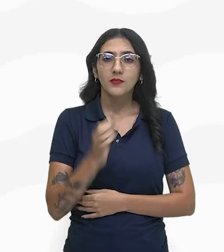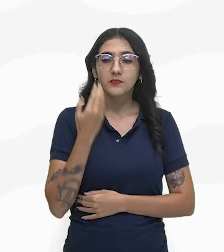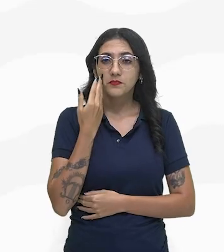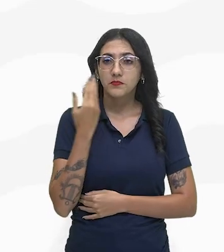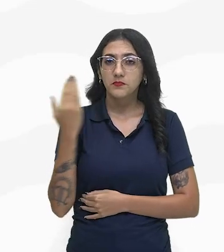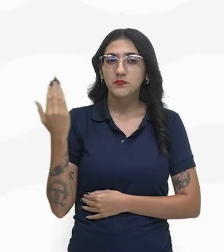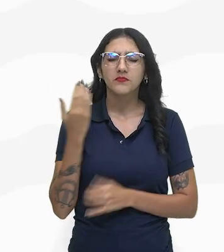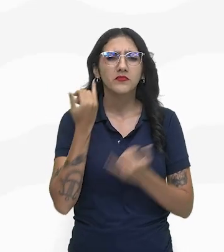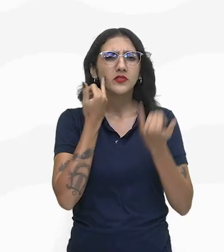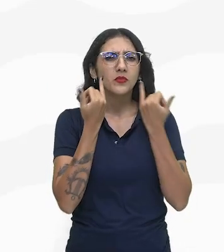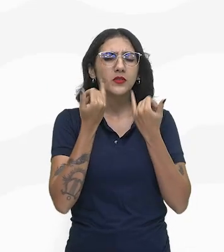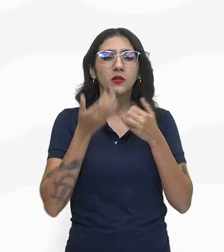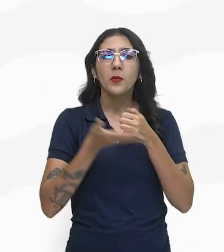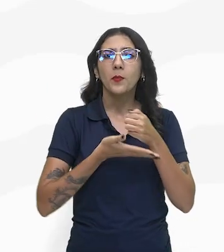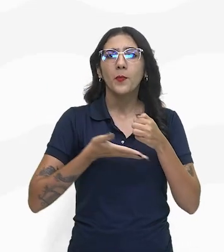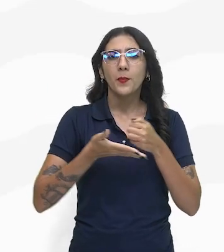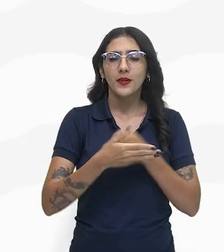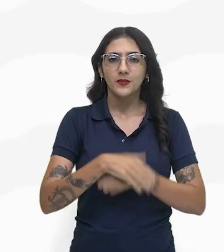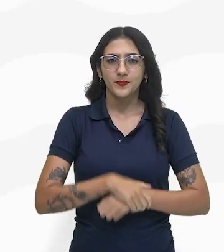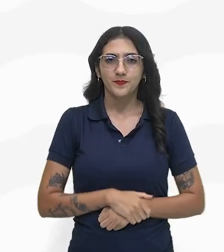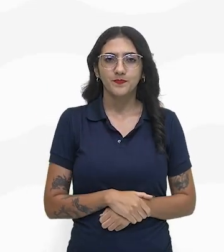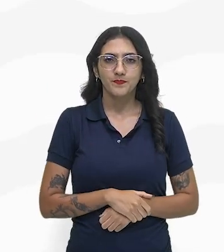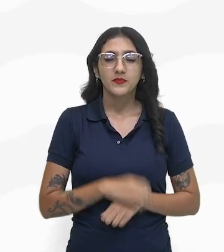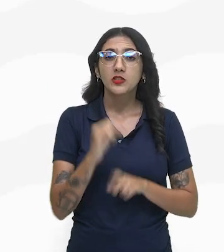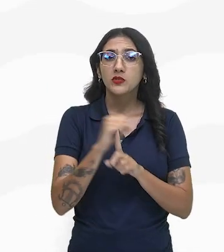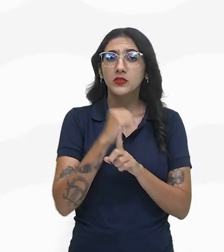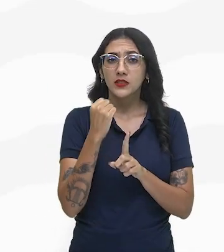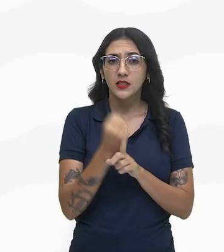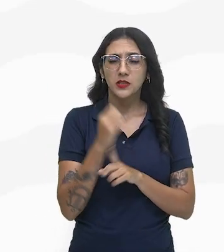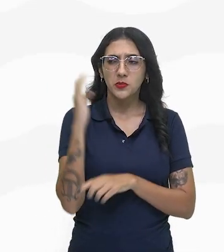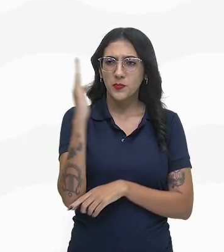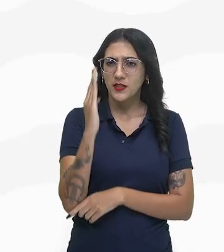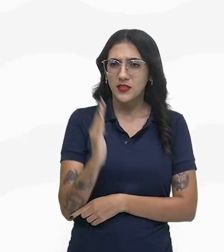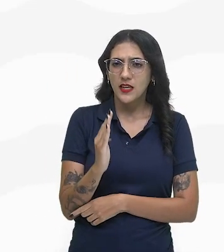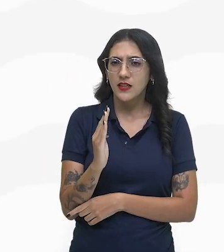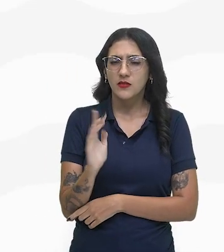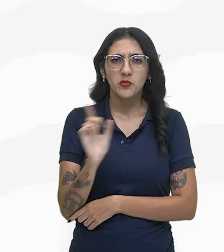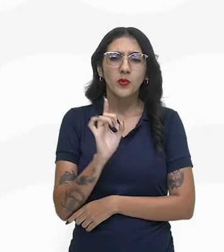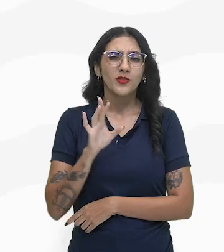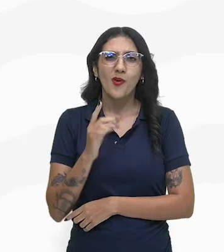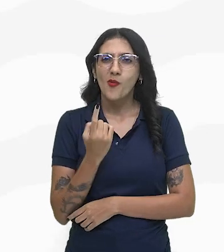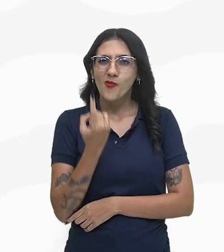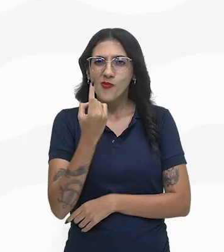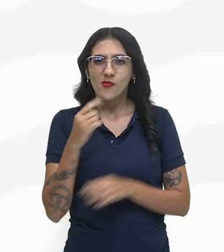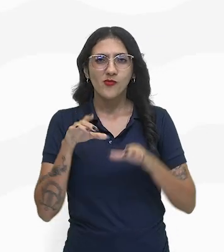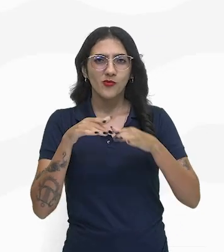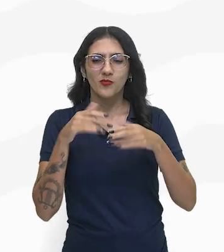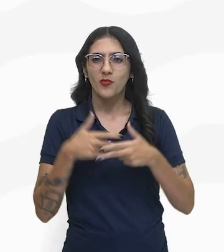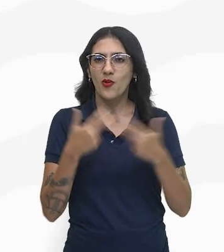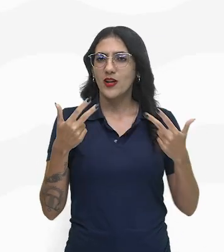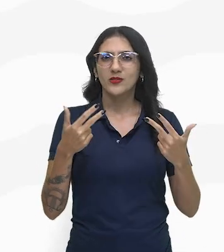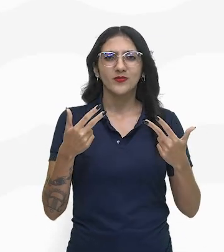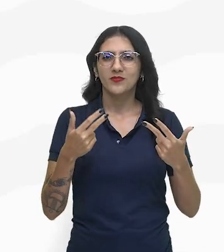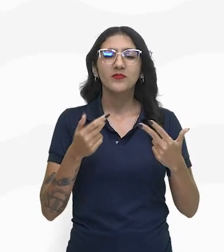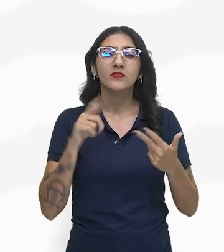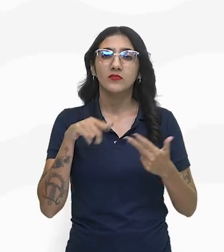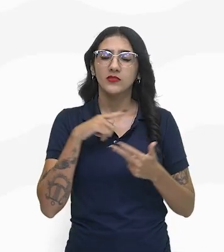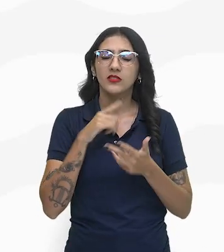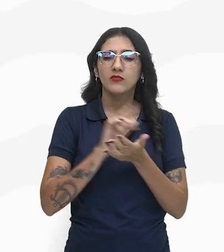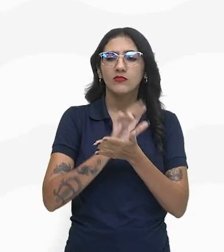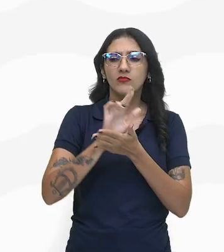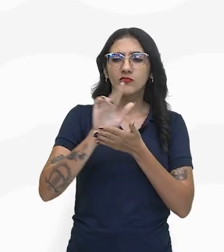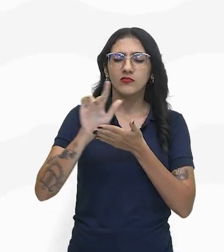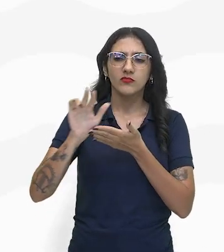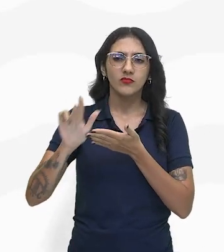uma informação básica. A sociedade brasileira não é formada por apenas um grupo étnico. Nós temos uma diversidade